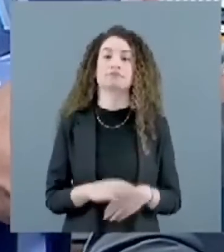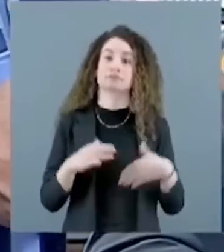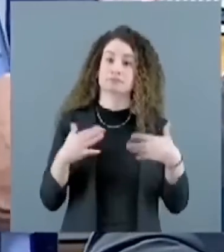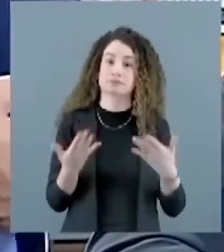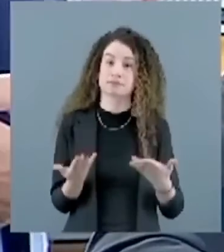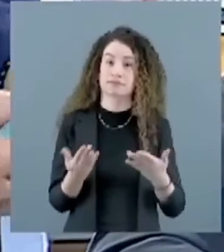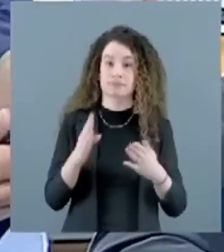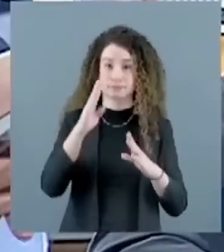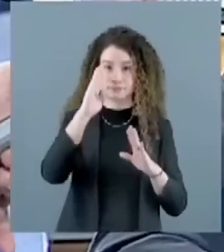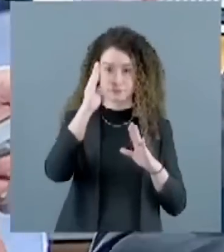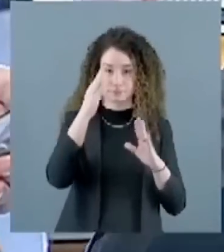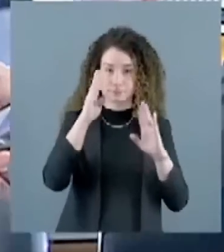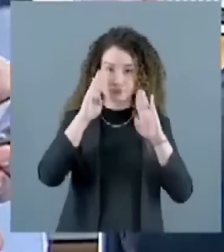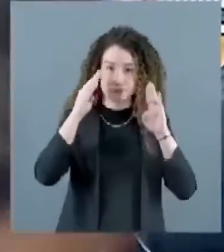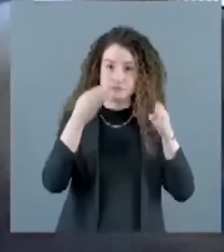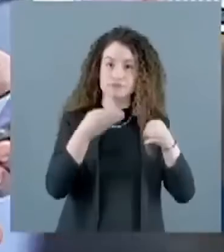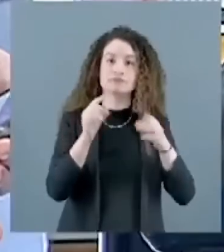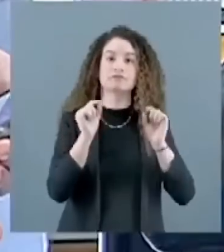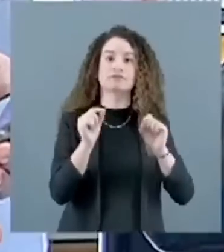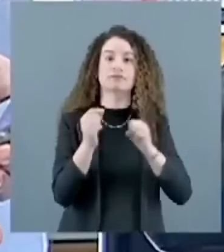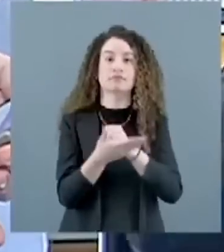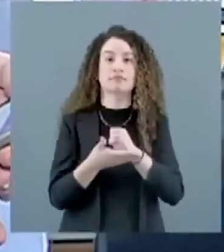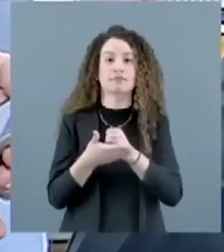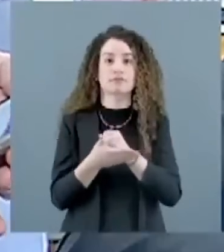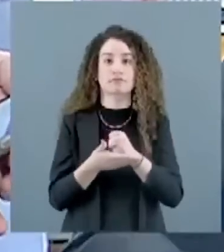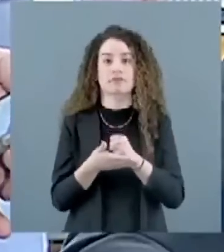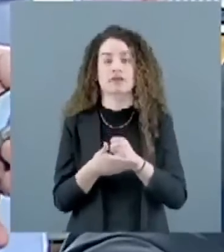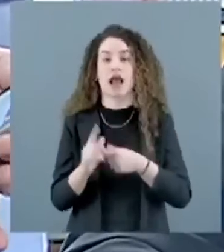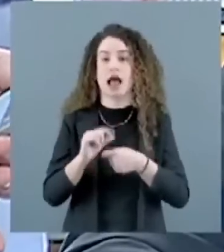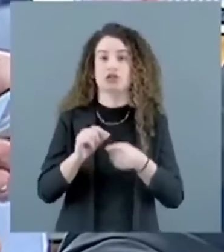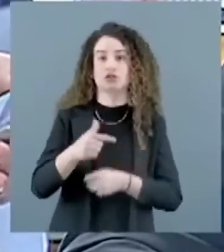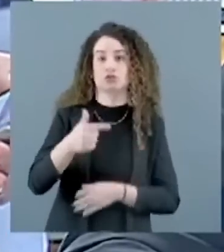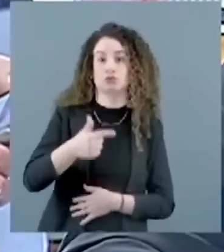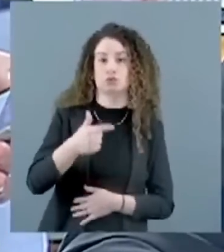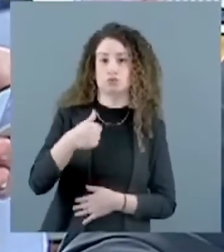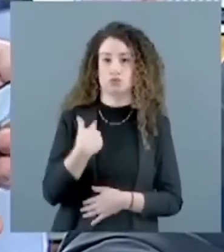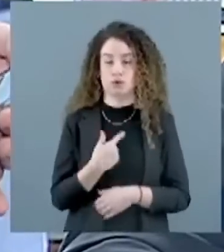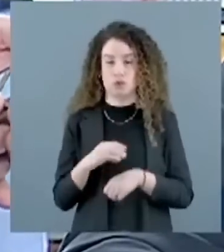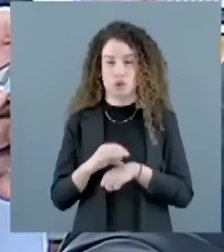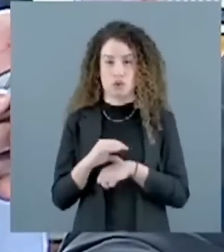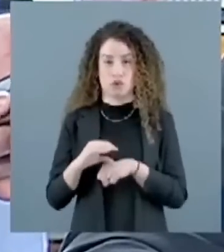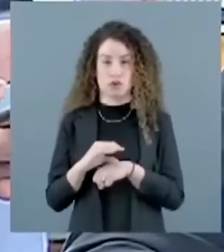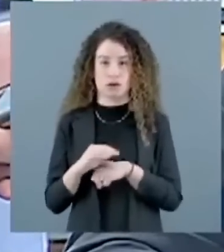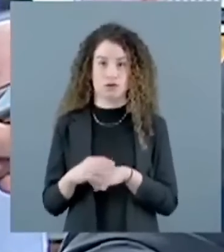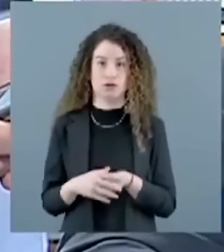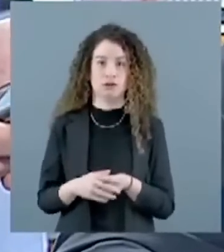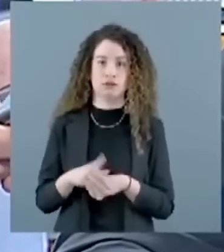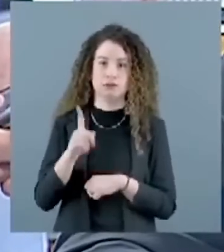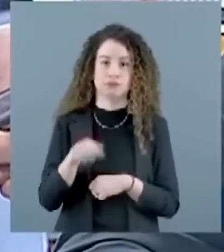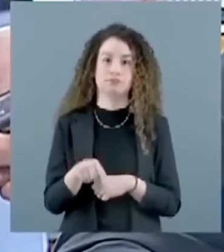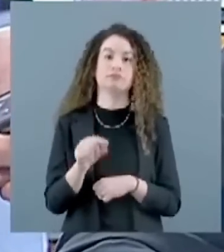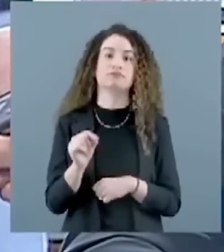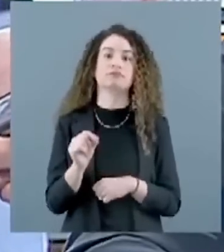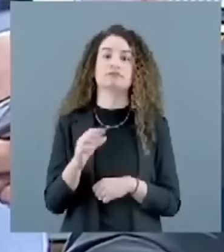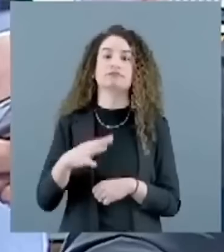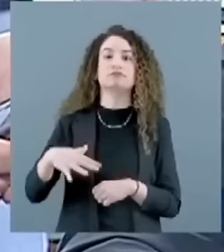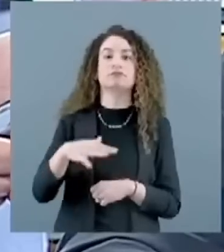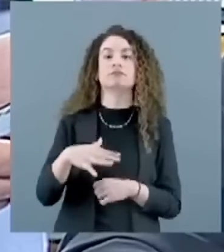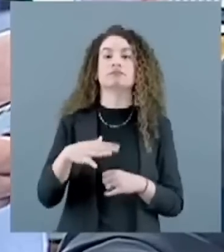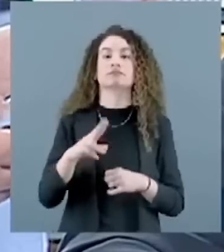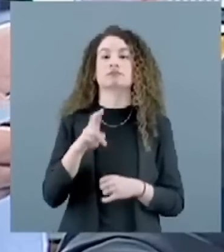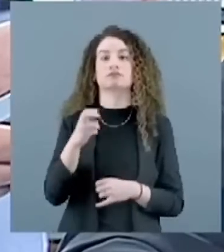o princípio da separação dos poderes consagrado no artigo 2º da nossa Constituição, são poderes da União independentes e harmônicos entre